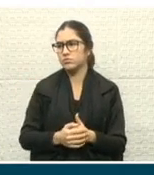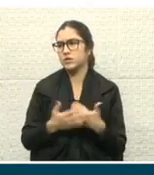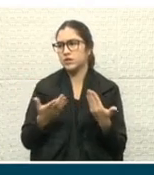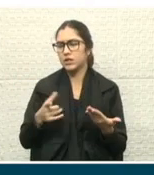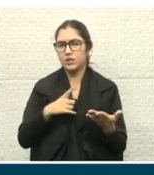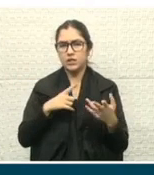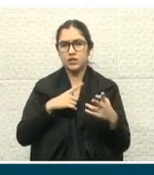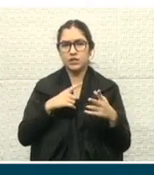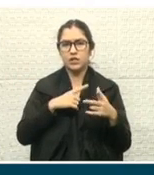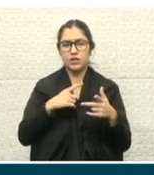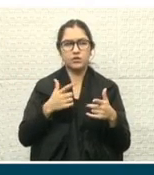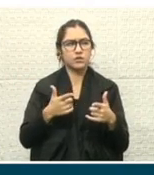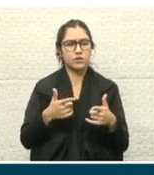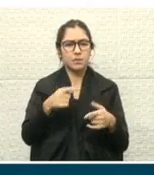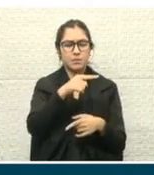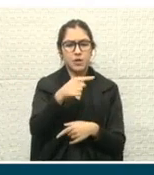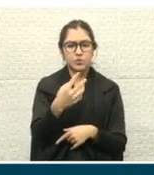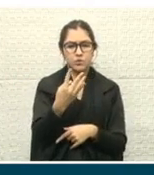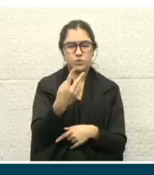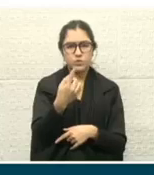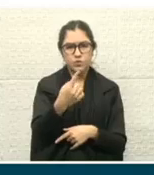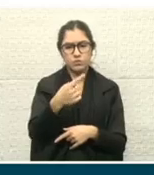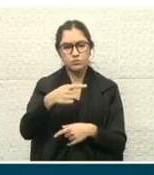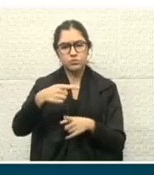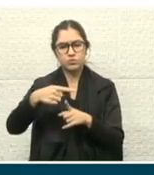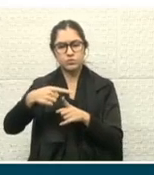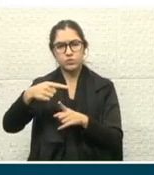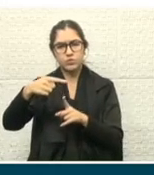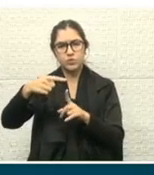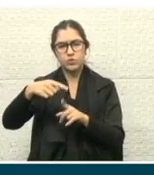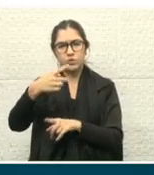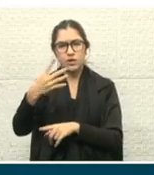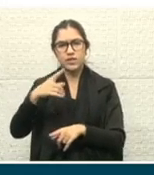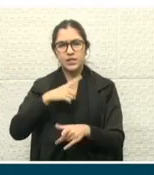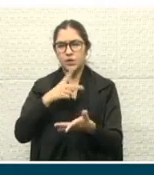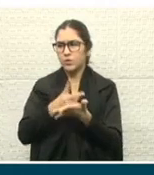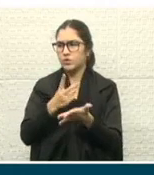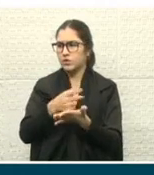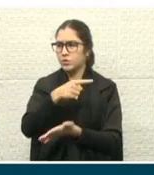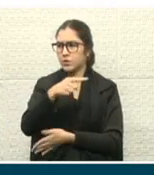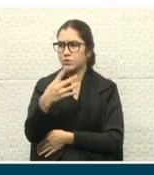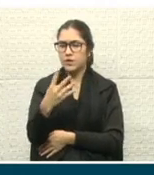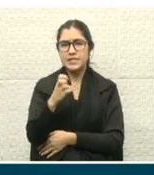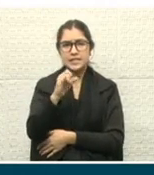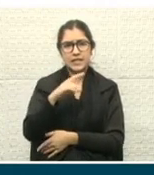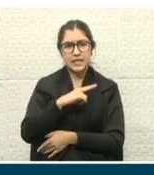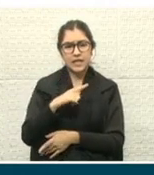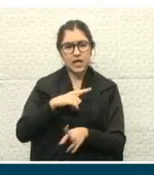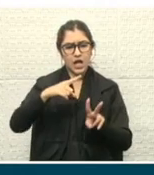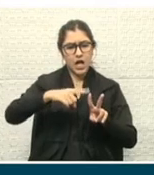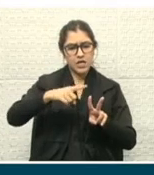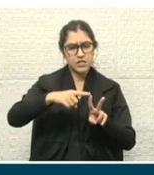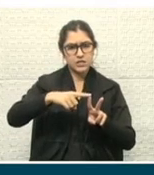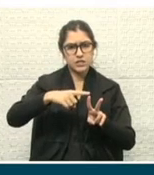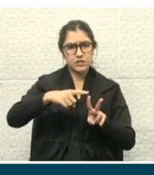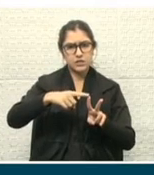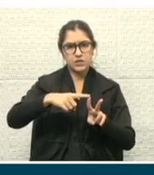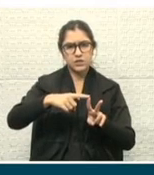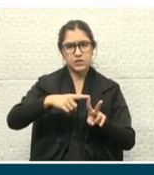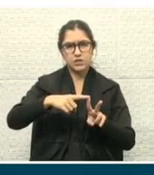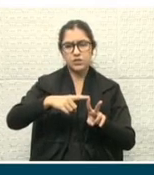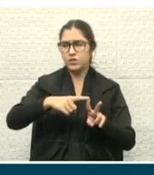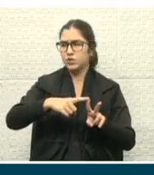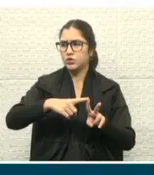quando eu multiplico menos 1 por 4, eu tenho a constante menos 4. Se eu tenho a raiz quadrada de